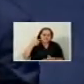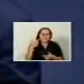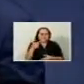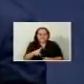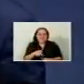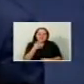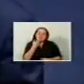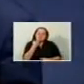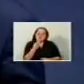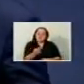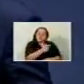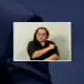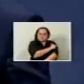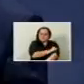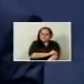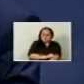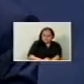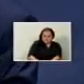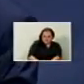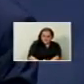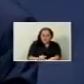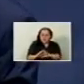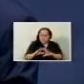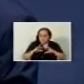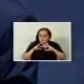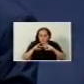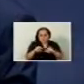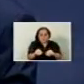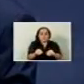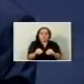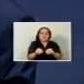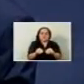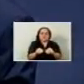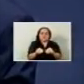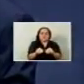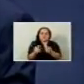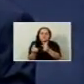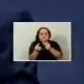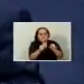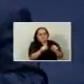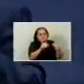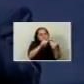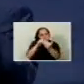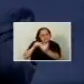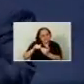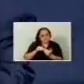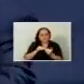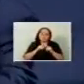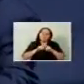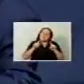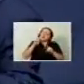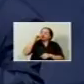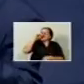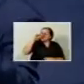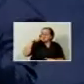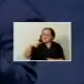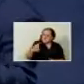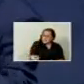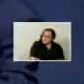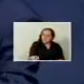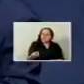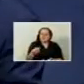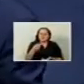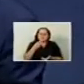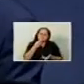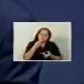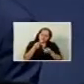ele falou em respeito a todos, a situação e a oposição. Mas, no dia a dia, nas suas